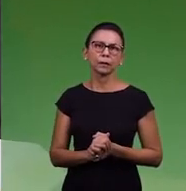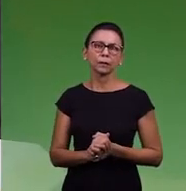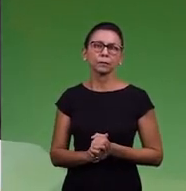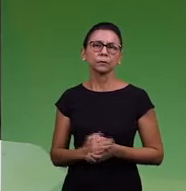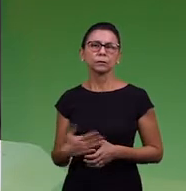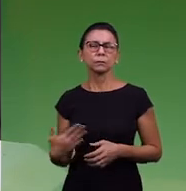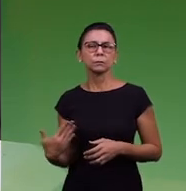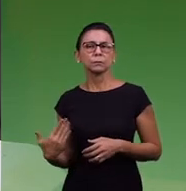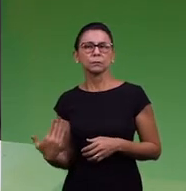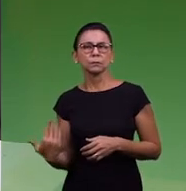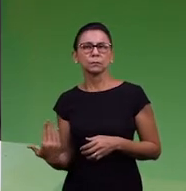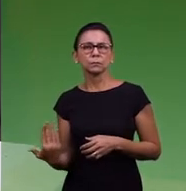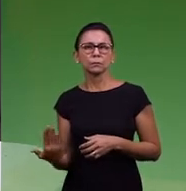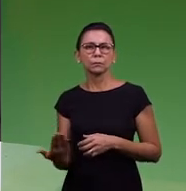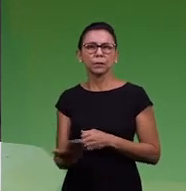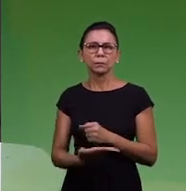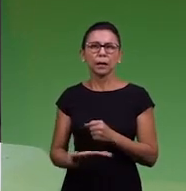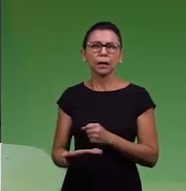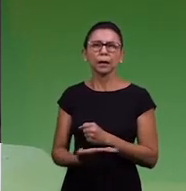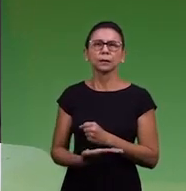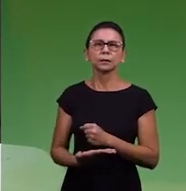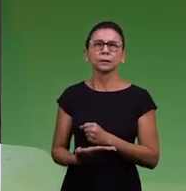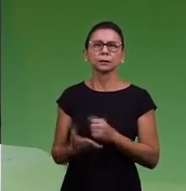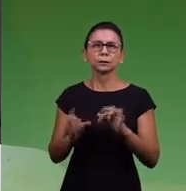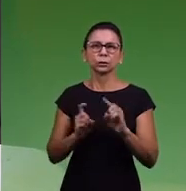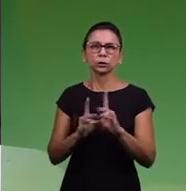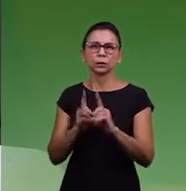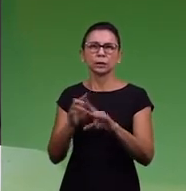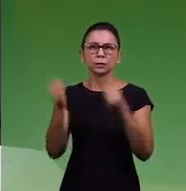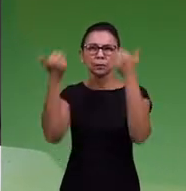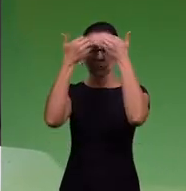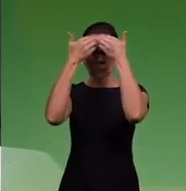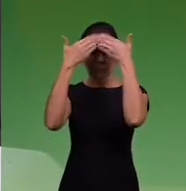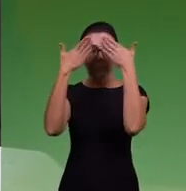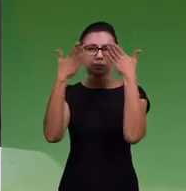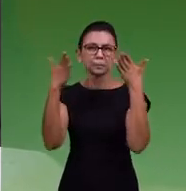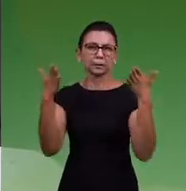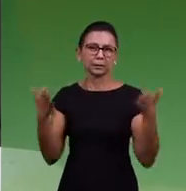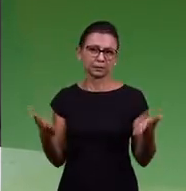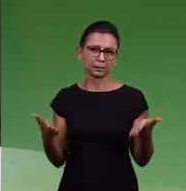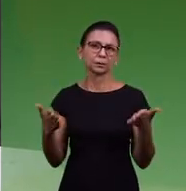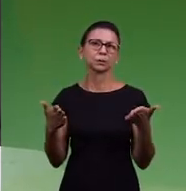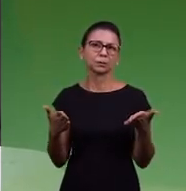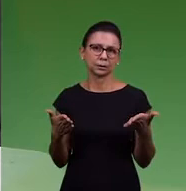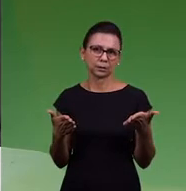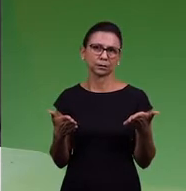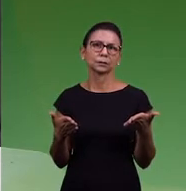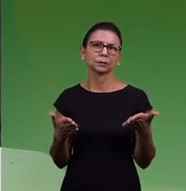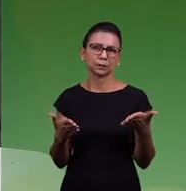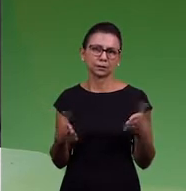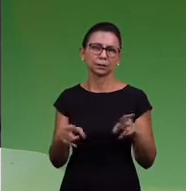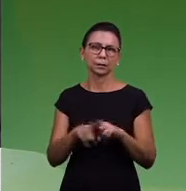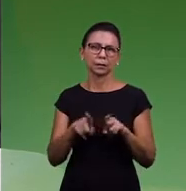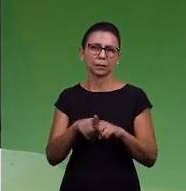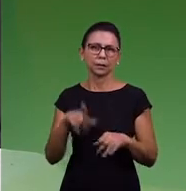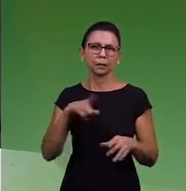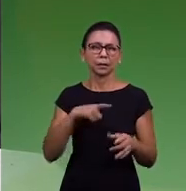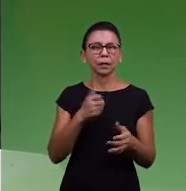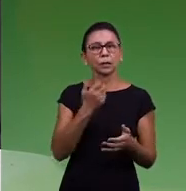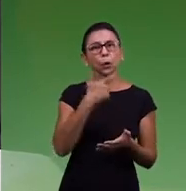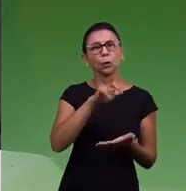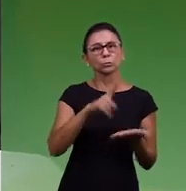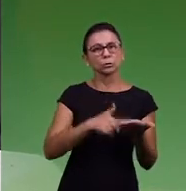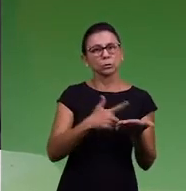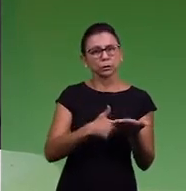balizar o nosso entendimento doutrinário que o Senhor nos tem dado em outras passagens da Bíblia. Porque,